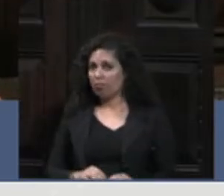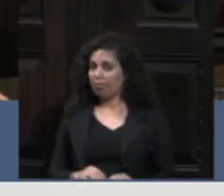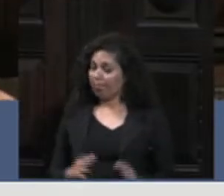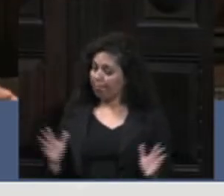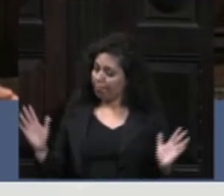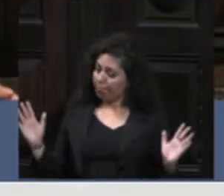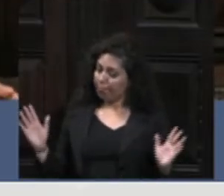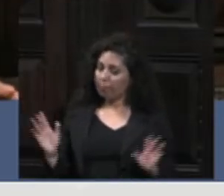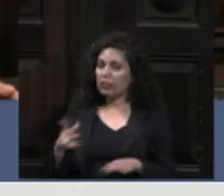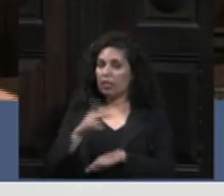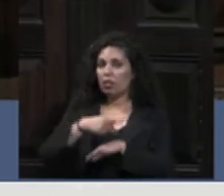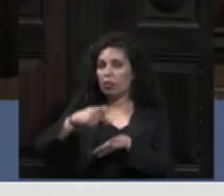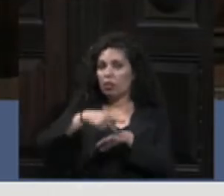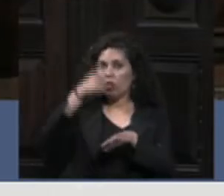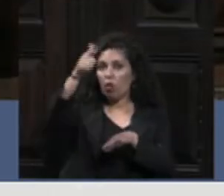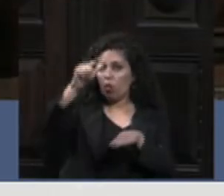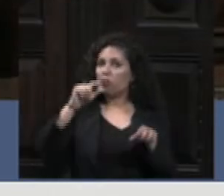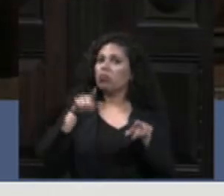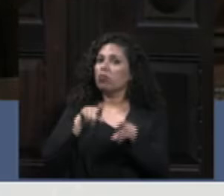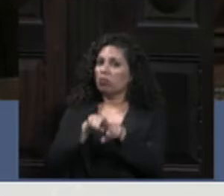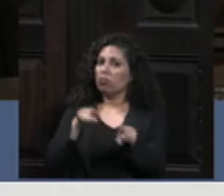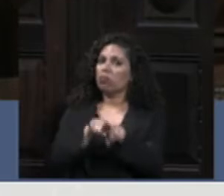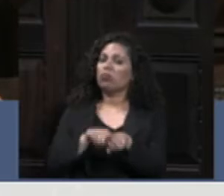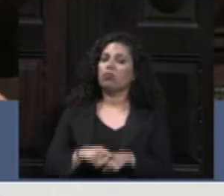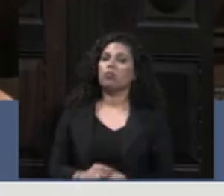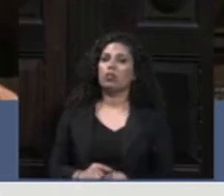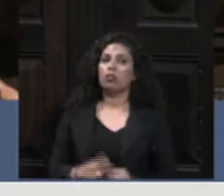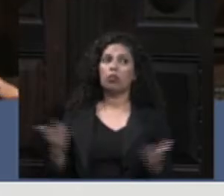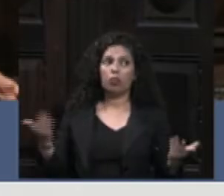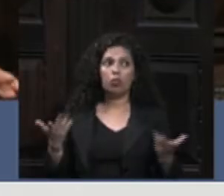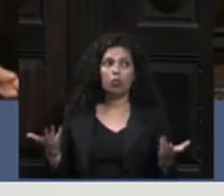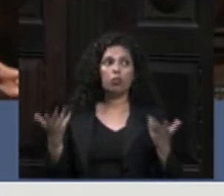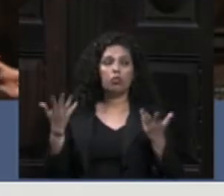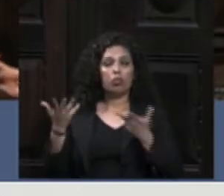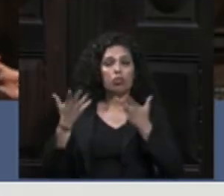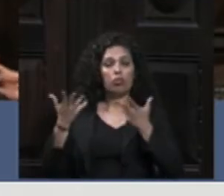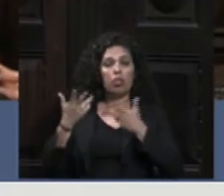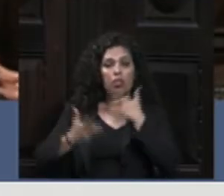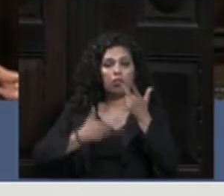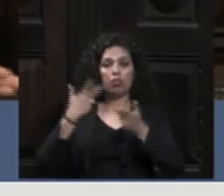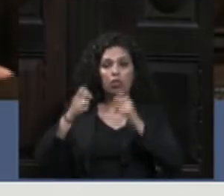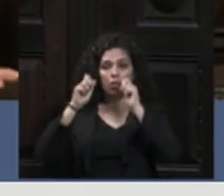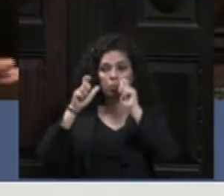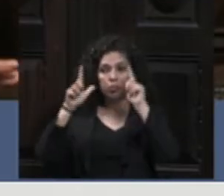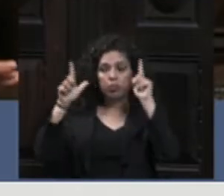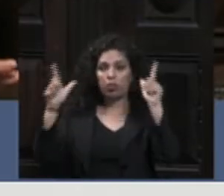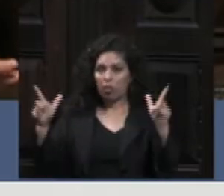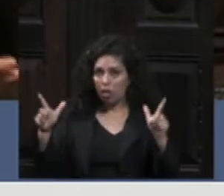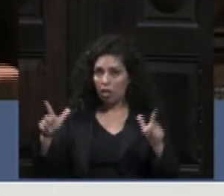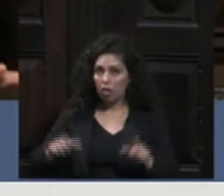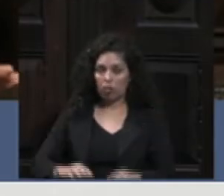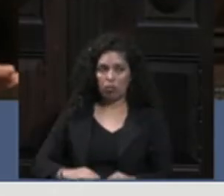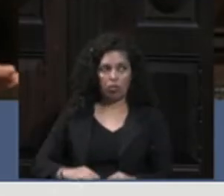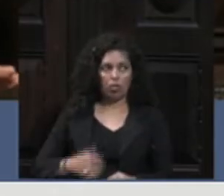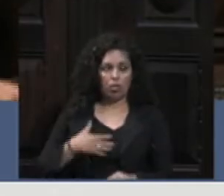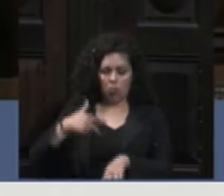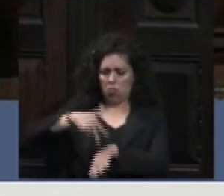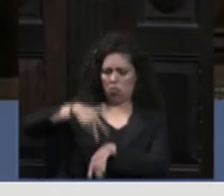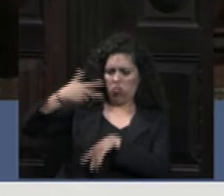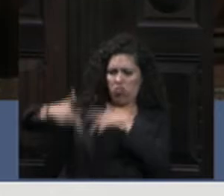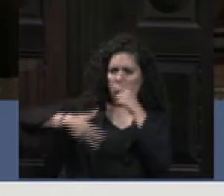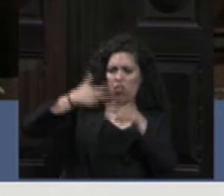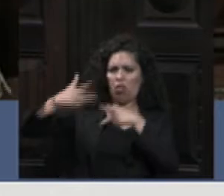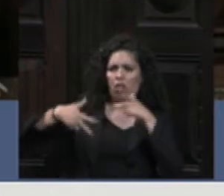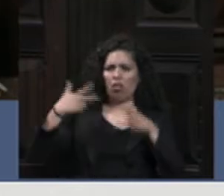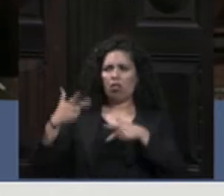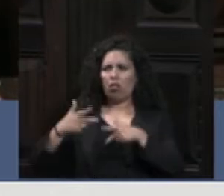E o que eu queria alertar, e não estou fazendo discurso eleitoral,